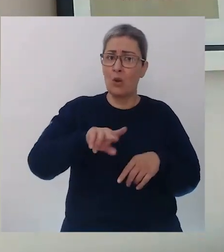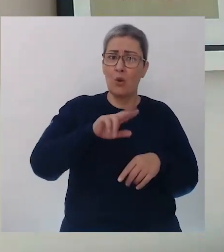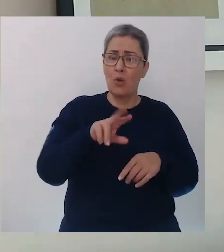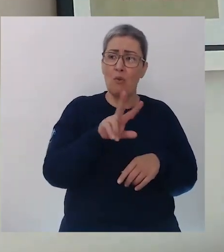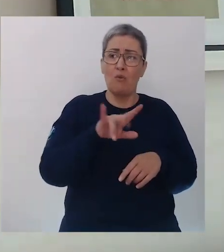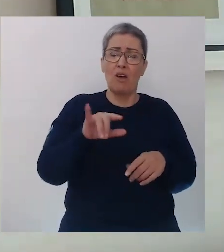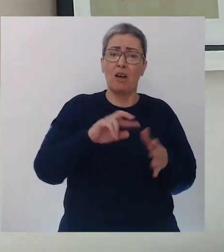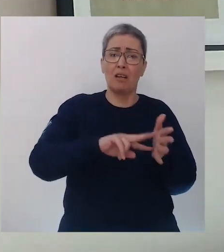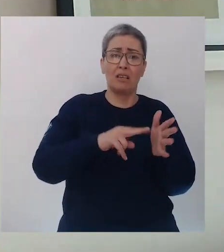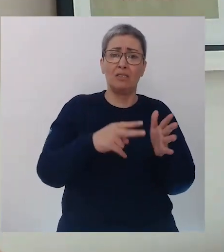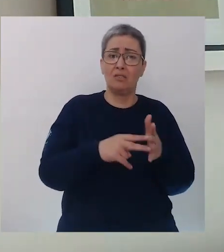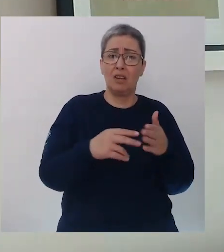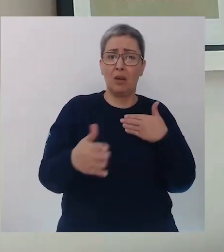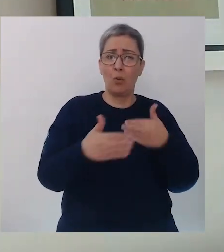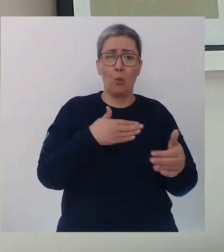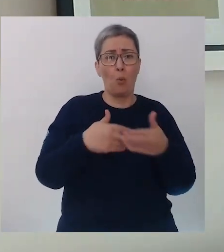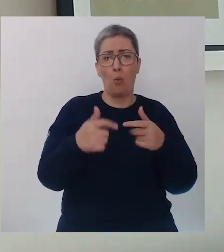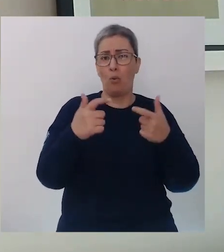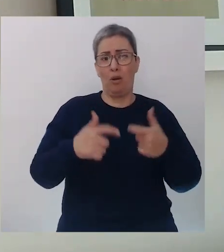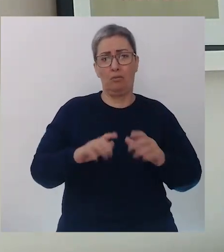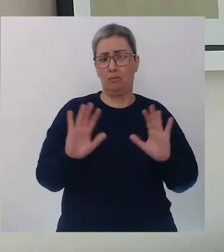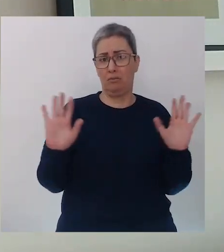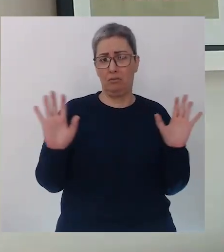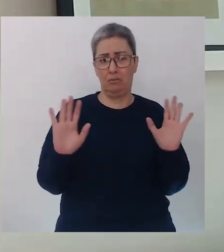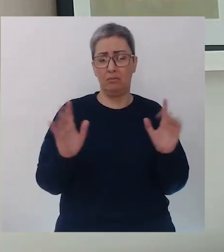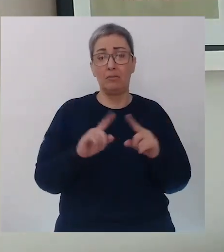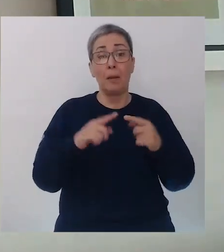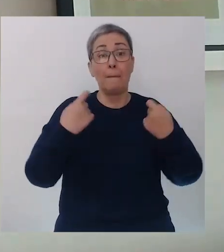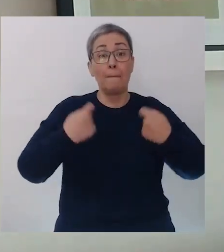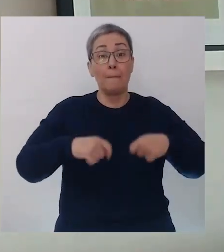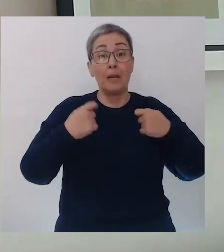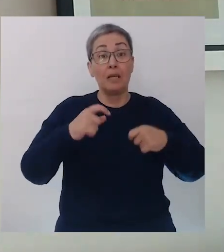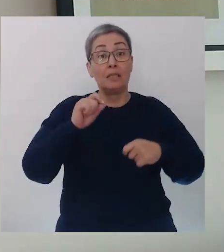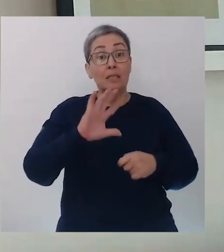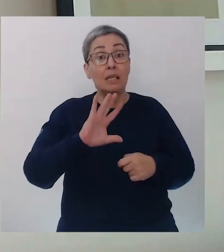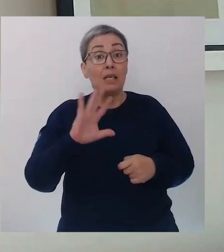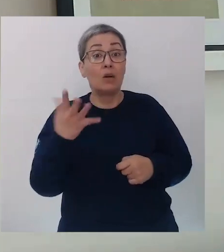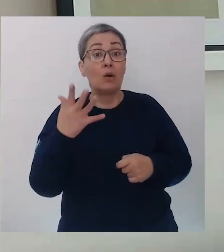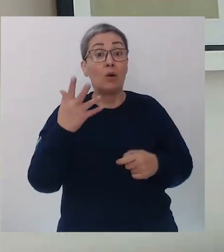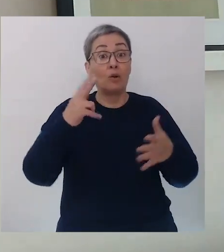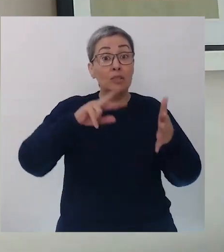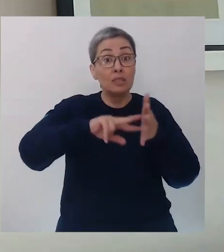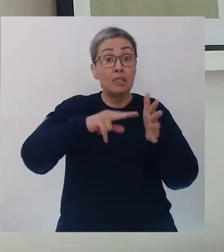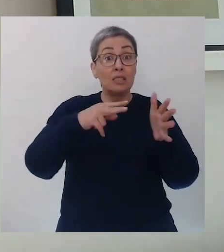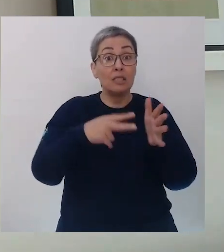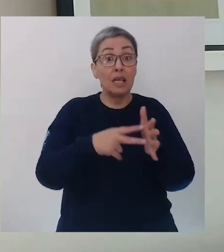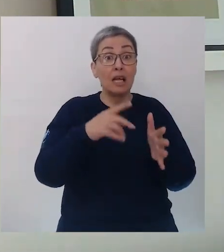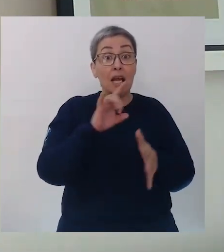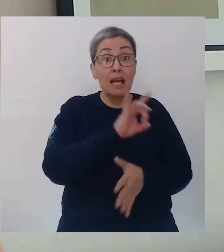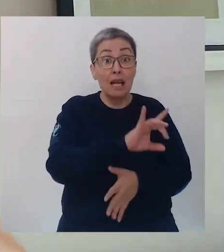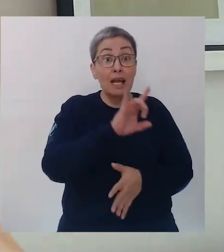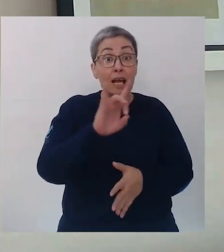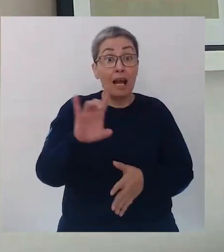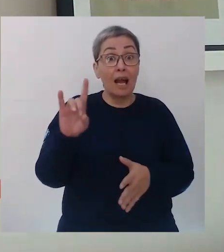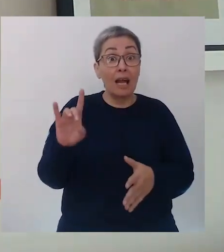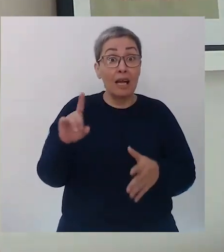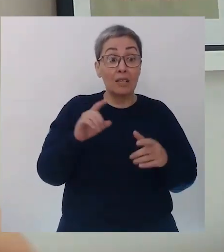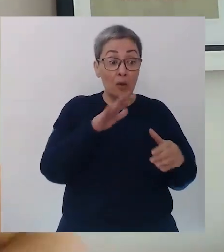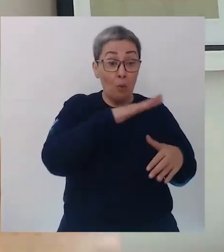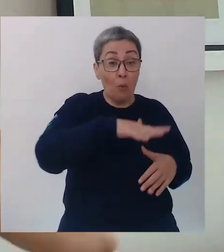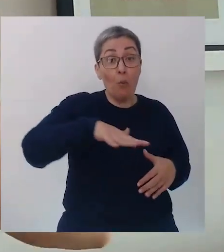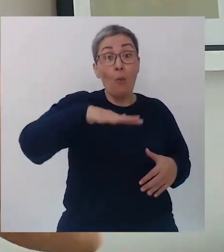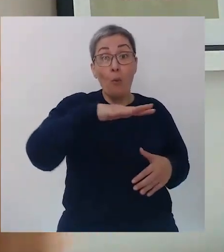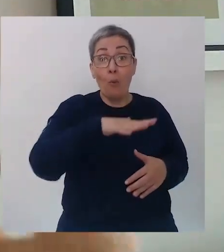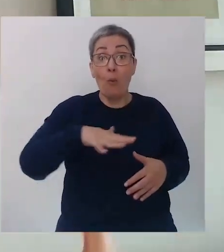ter significado em lugar algum. É preciso acontecer e ter sentido para cada um de nós, né? Em cada espaço,